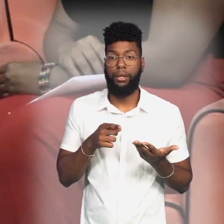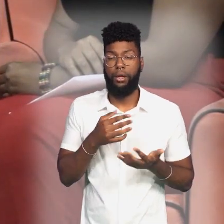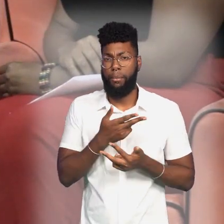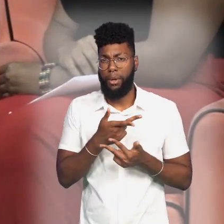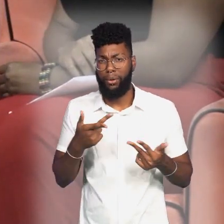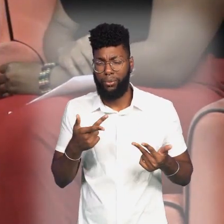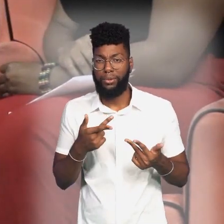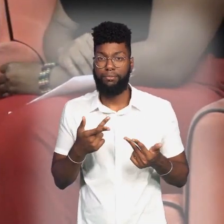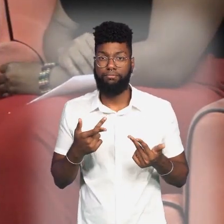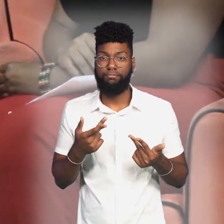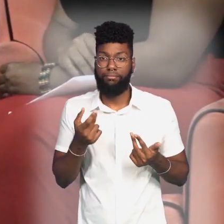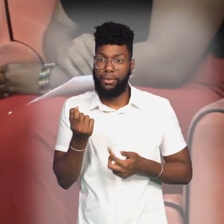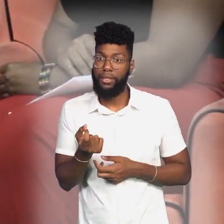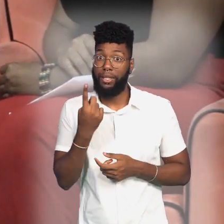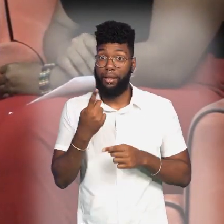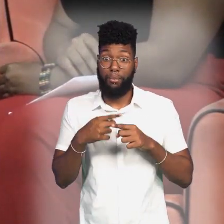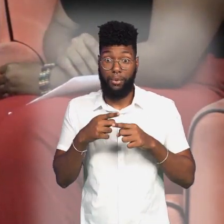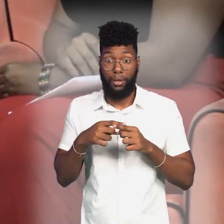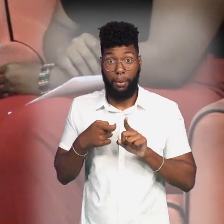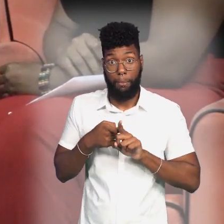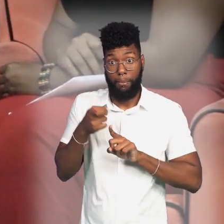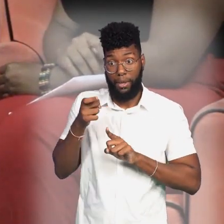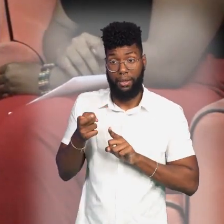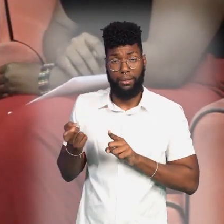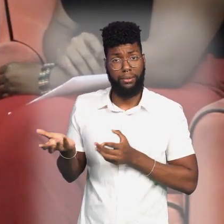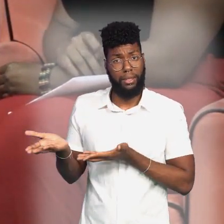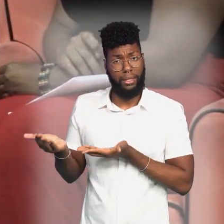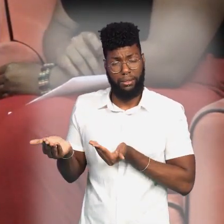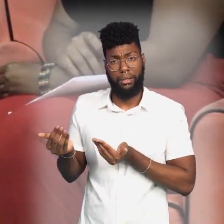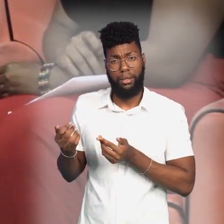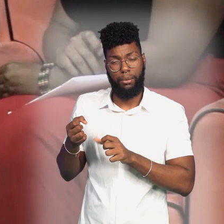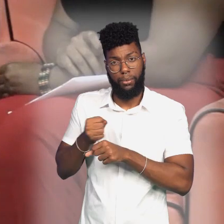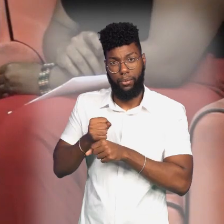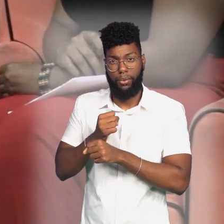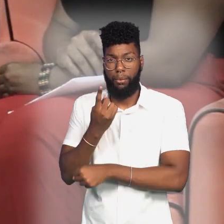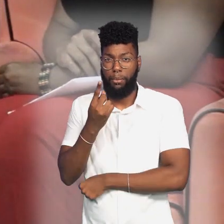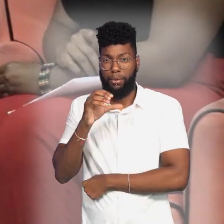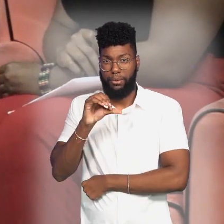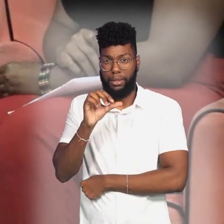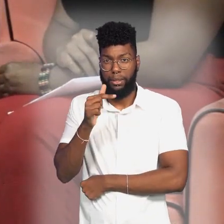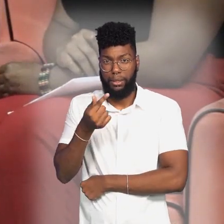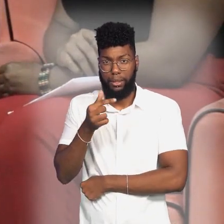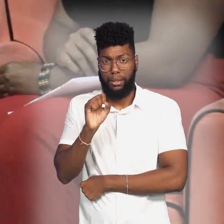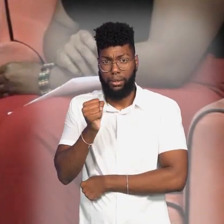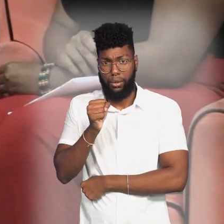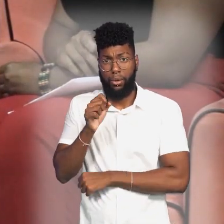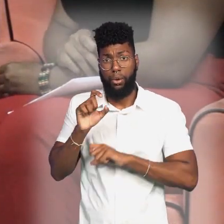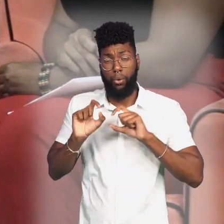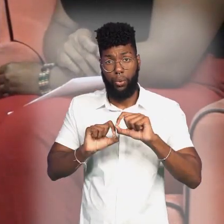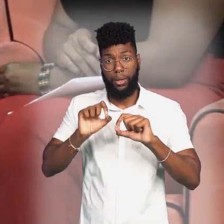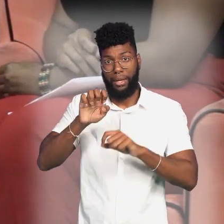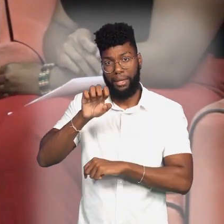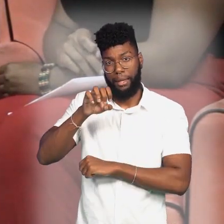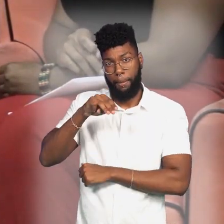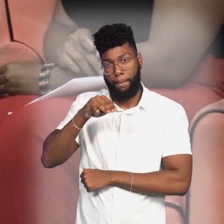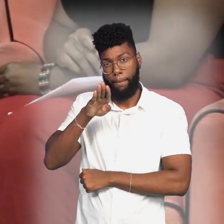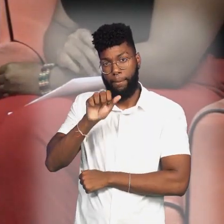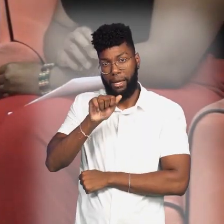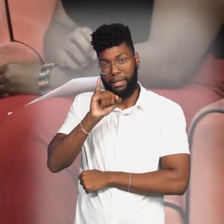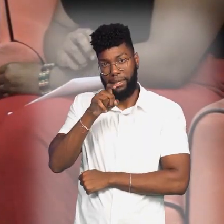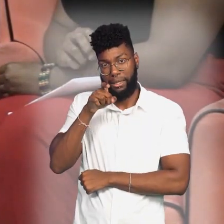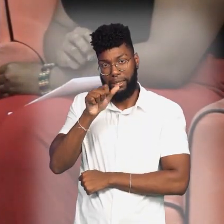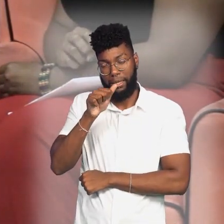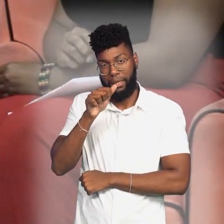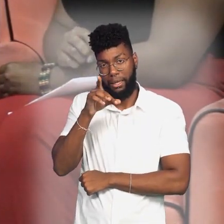casual, porque em setembro de 78, a Embaixada do Brasil queria